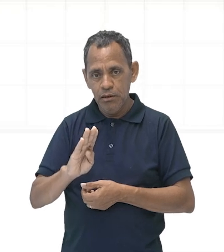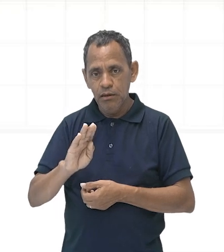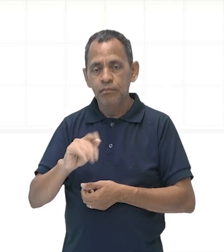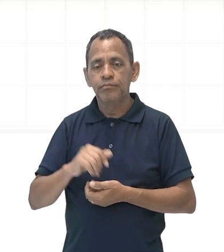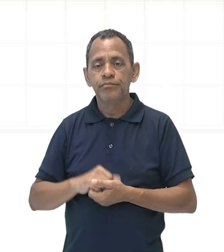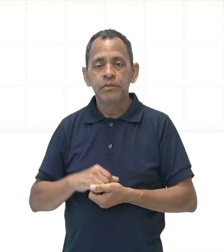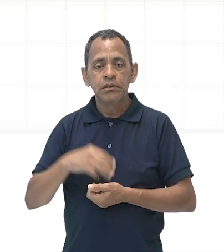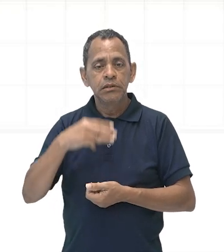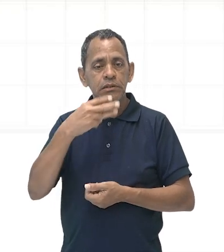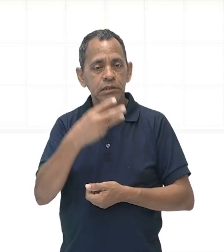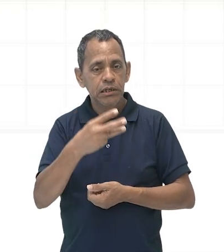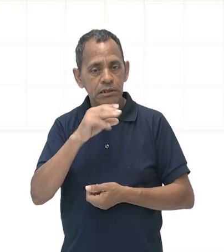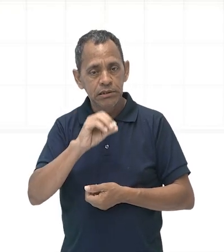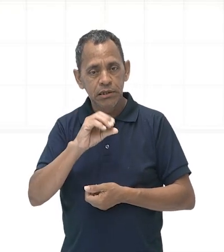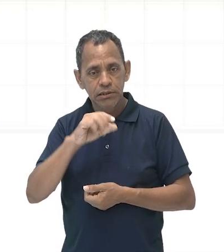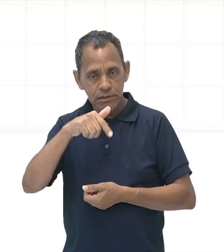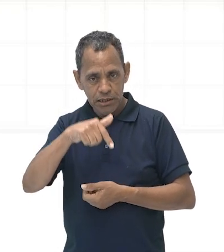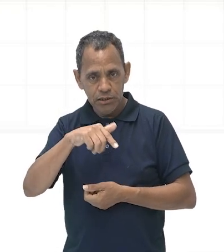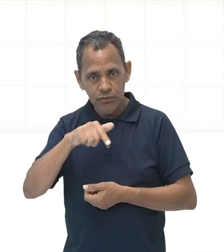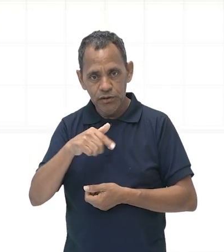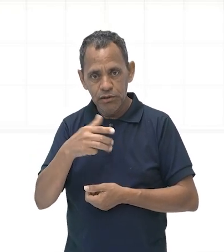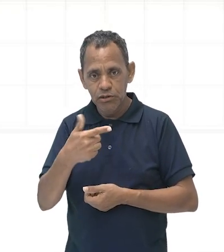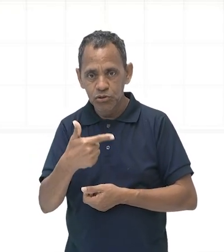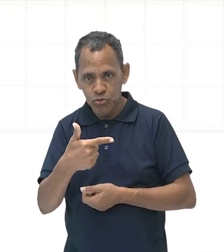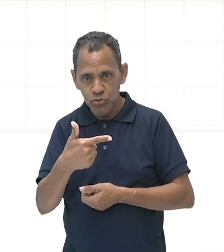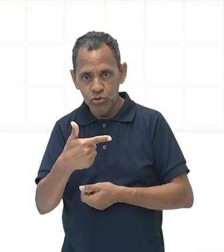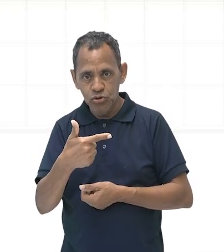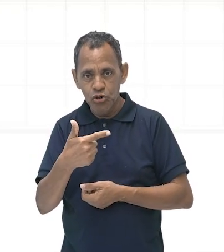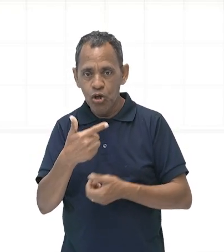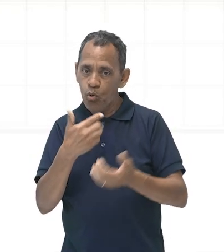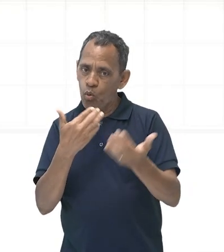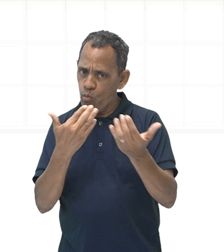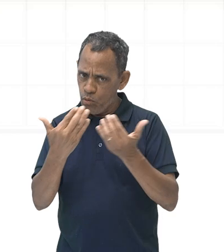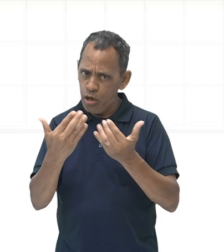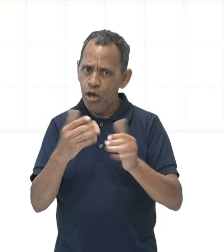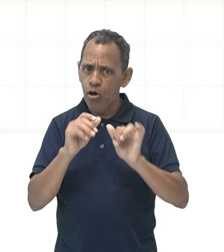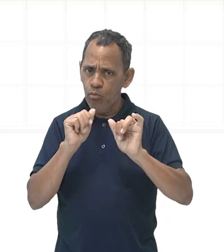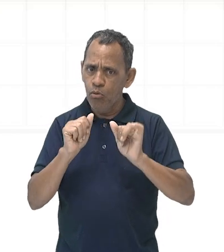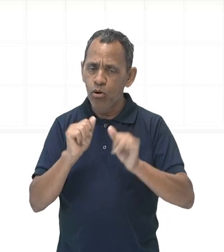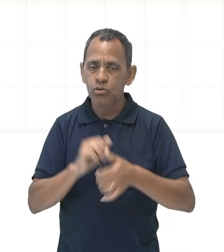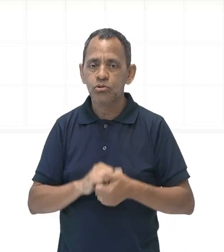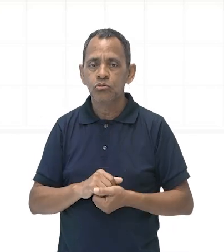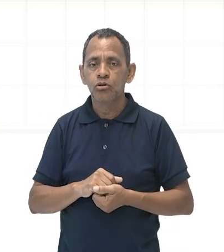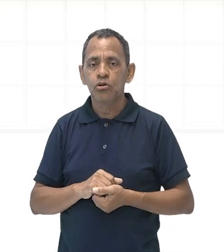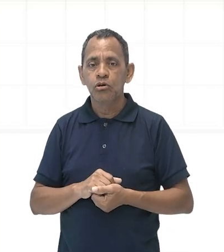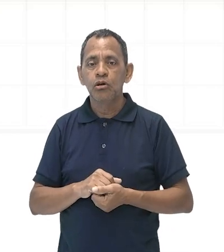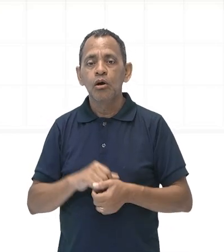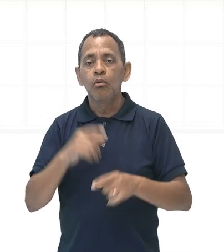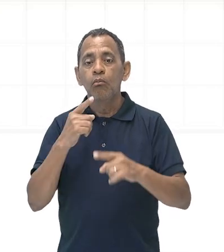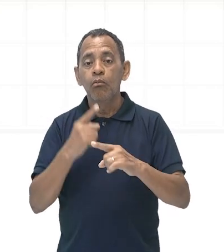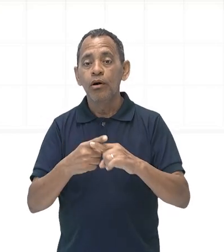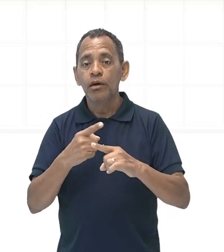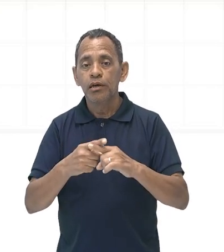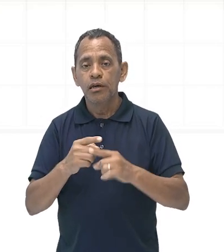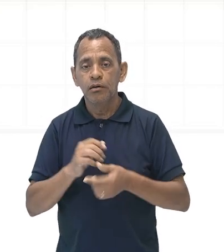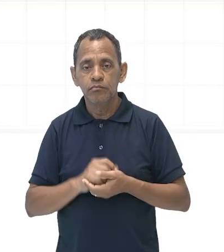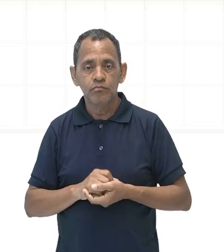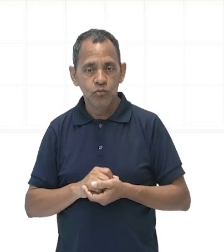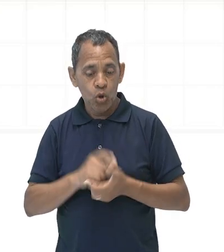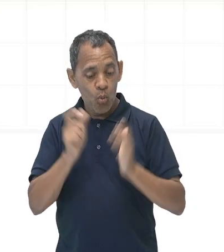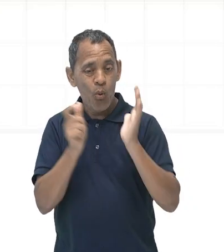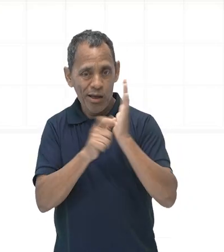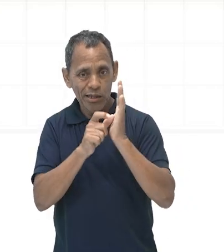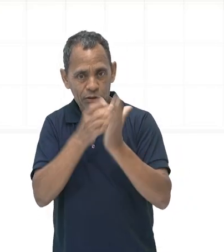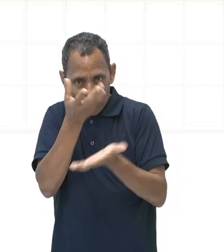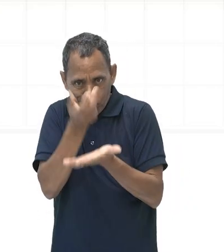307,2 e já está em megabytes. Agora sim eu consigo comparar, né? Olha só, o arquivo, né, ou o aplicativo que ela